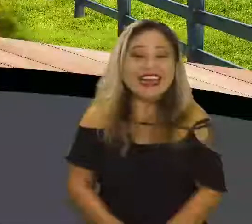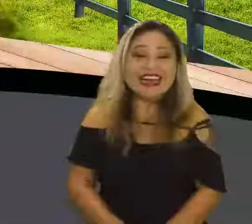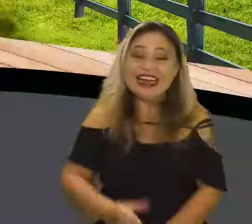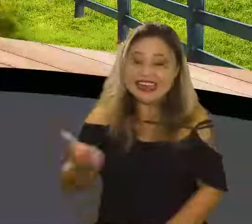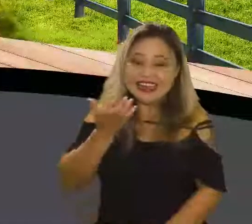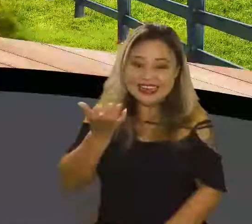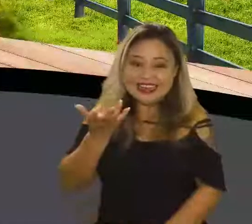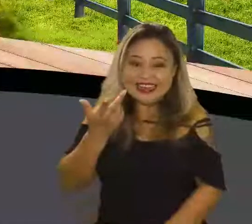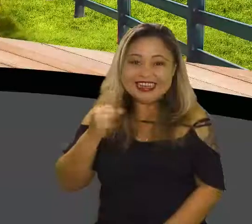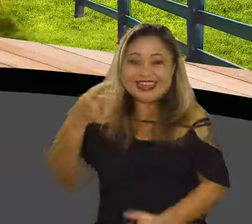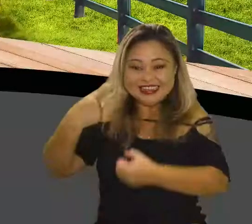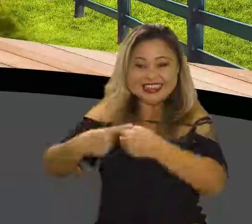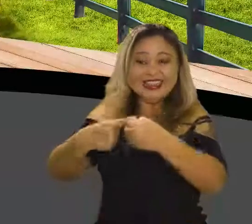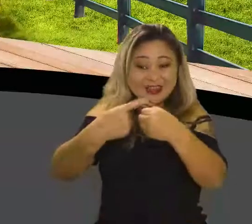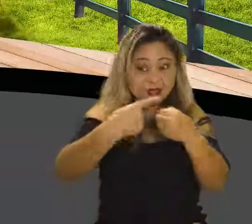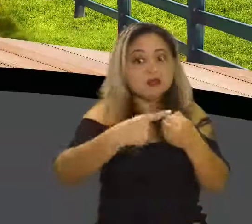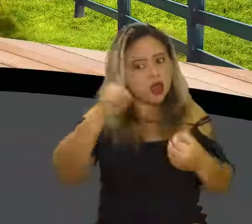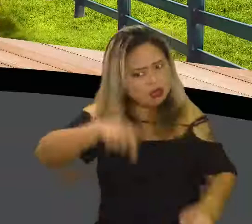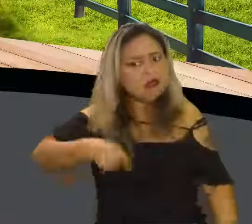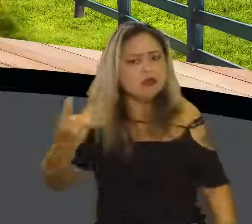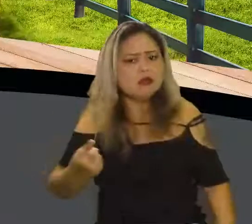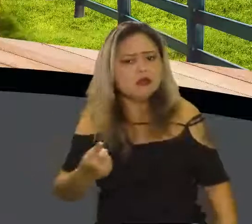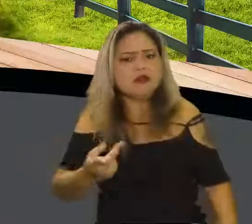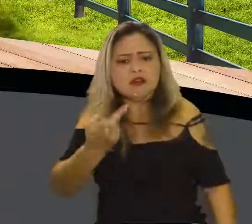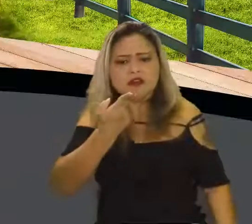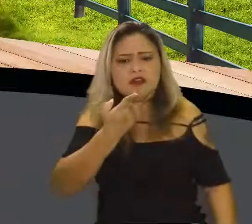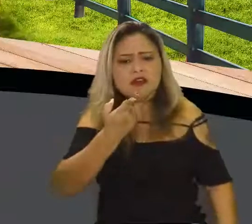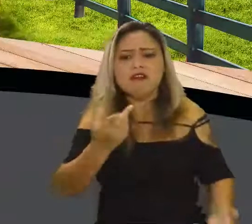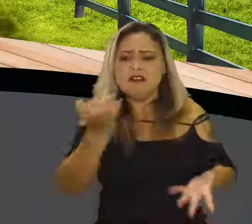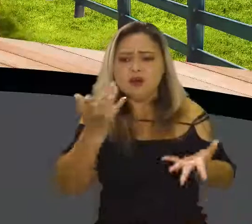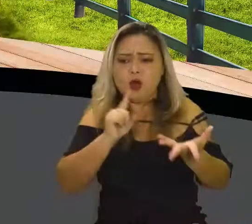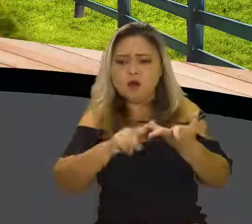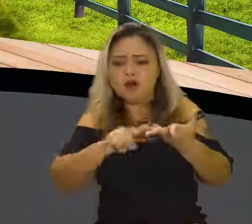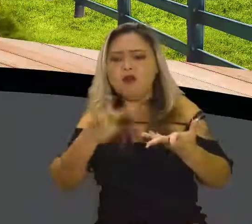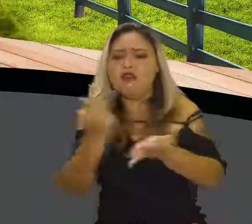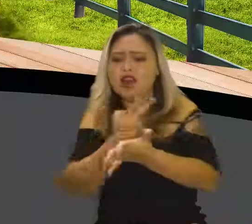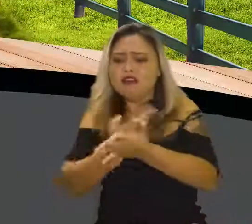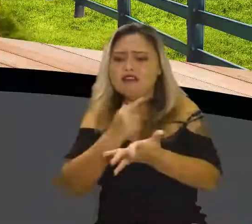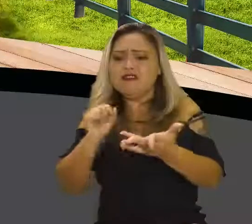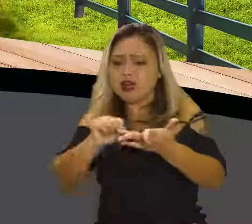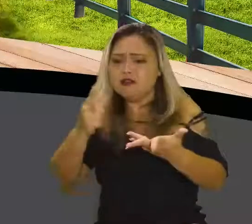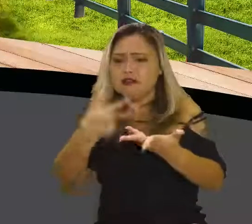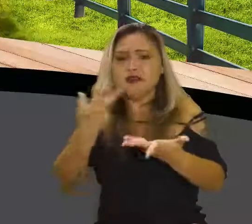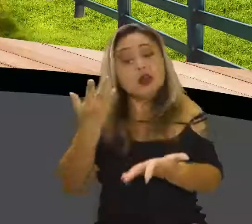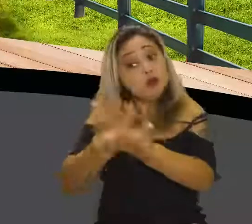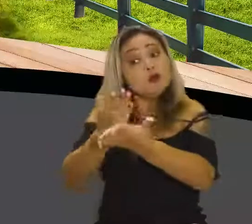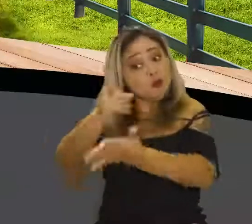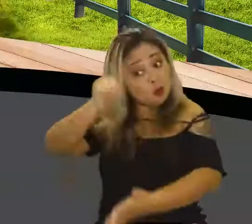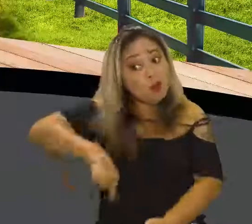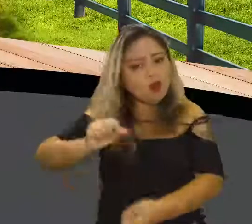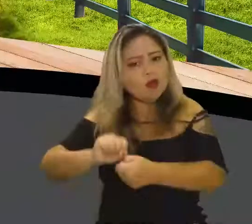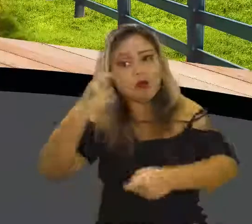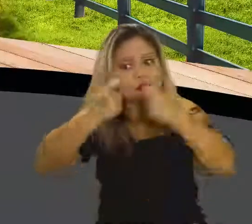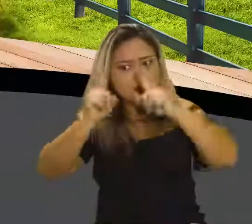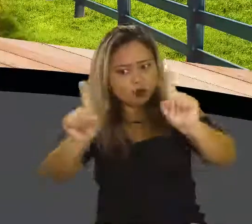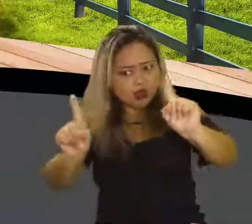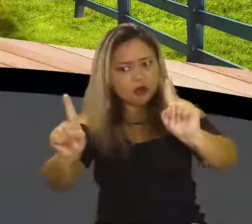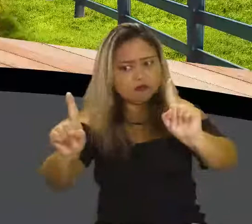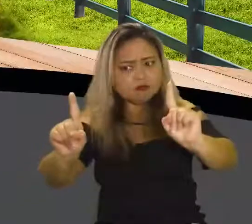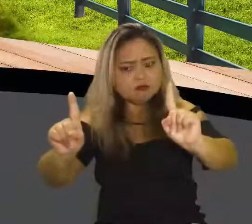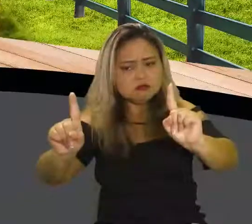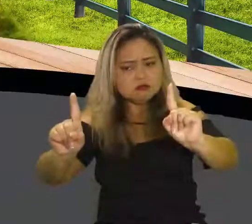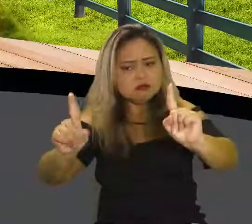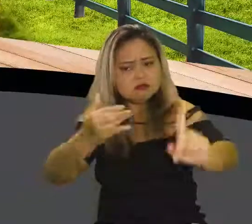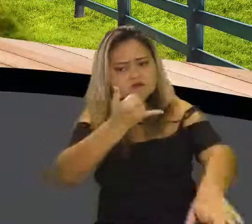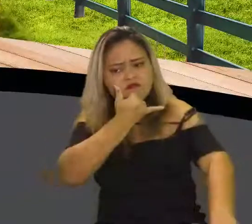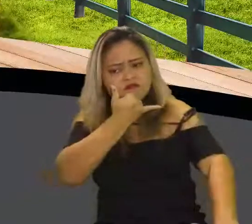Nós que é interior, nós é assim. Nós fala o que quer, fala errado porque quer. Estudado nós é, não se preocupe não.